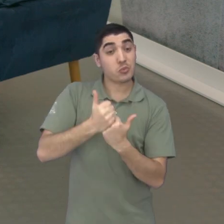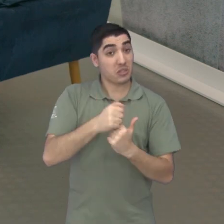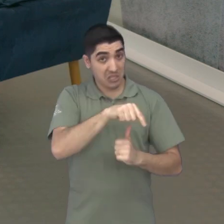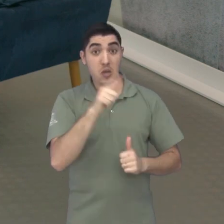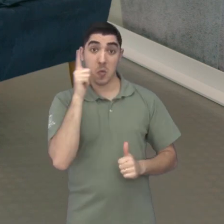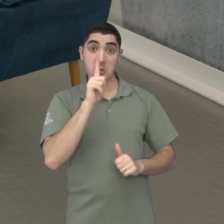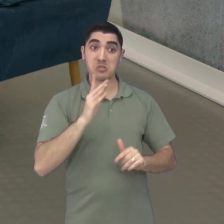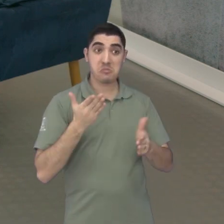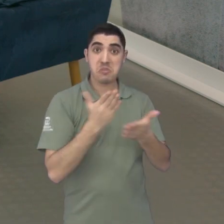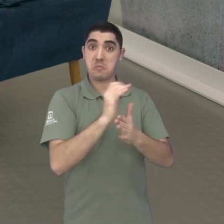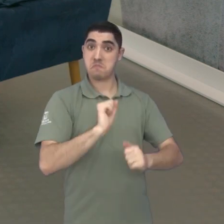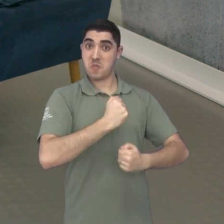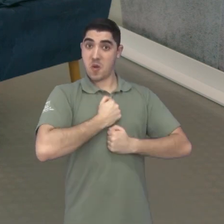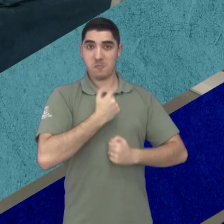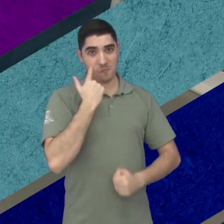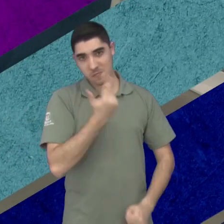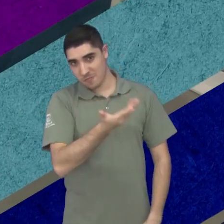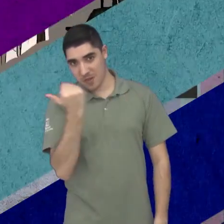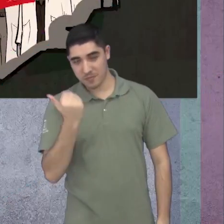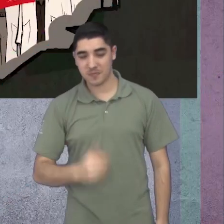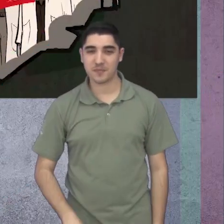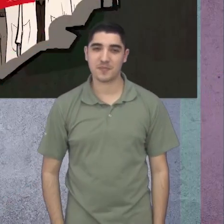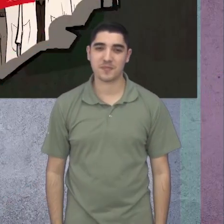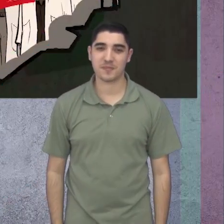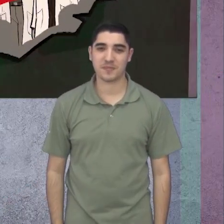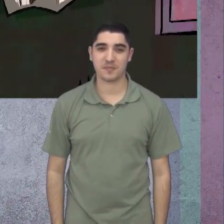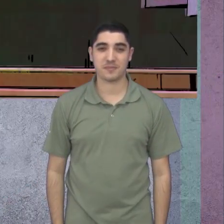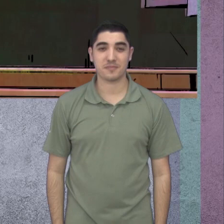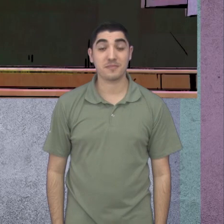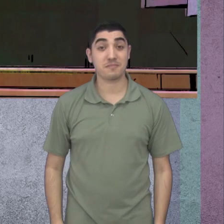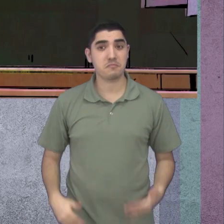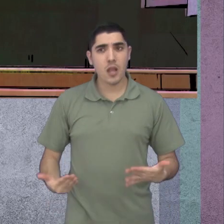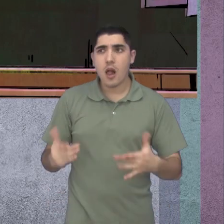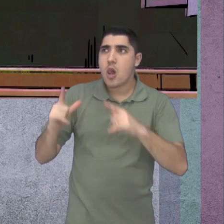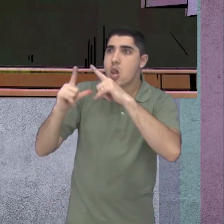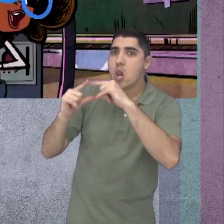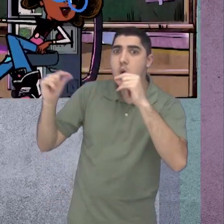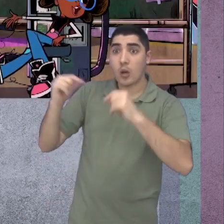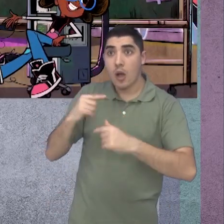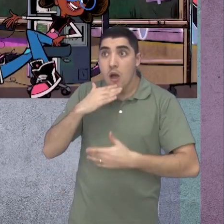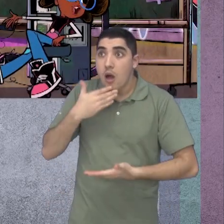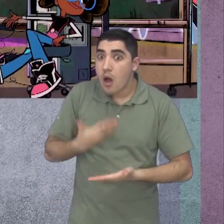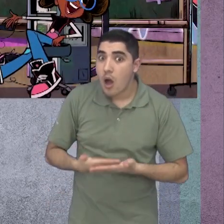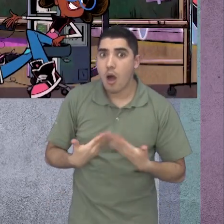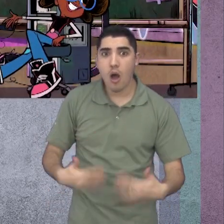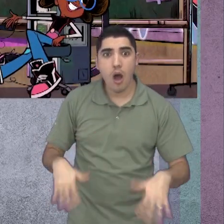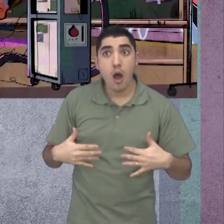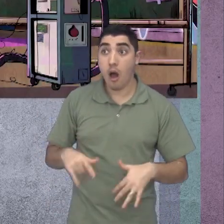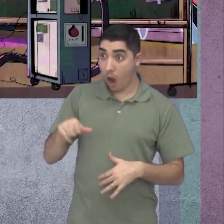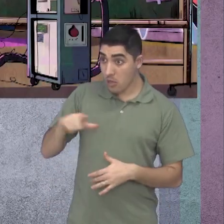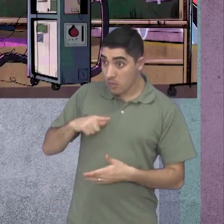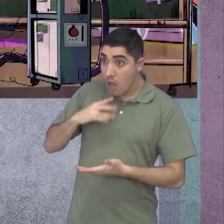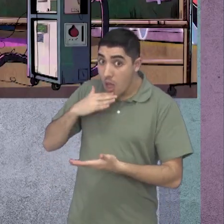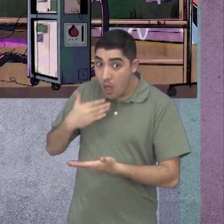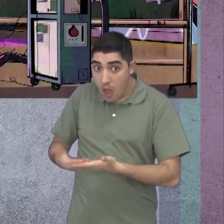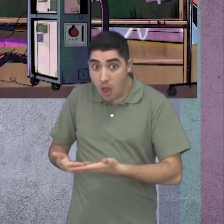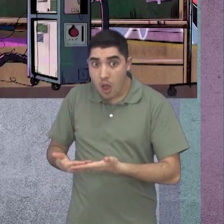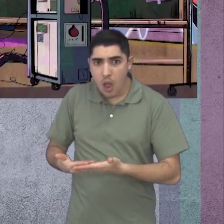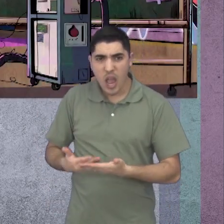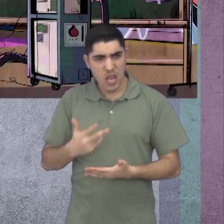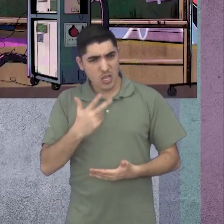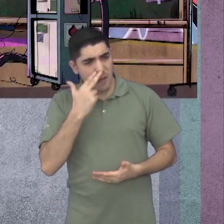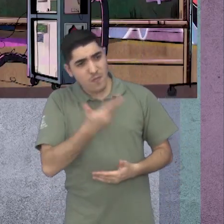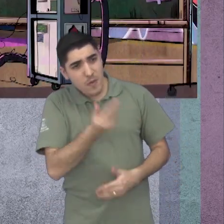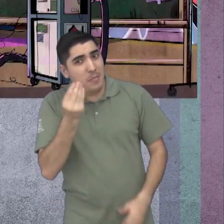no Oscar. Vamos ver? Vamos. E aí, garota da lua? Impressionada, né? Olha, você tá impressionada. Mas será que é pra